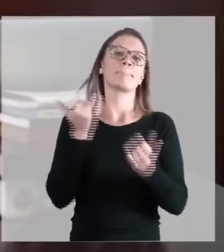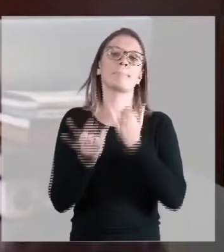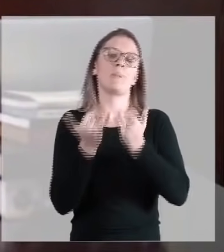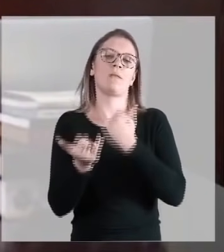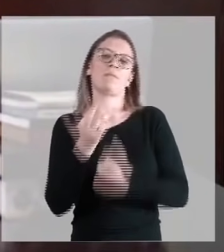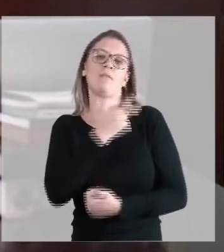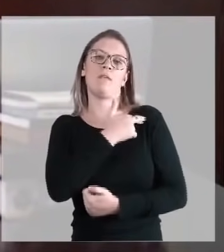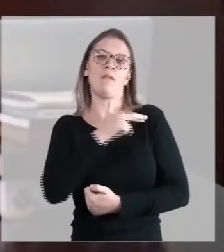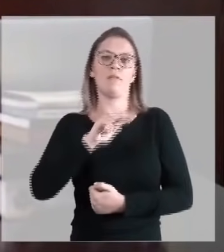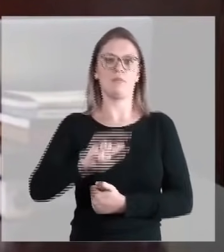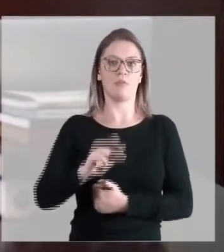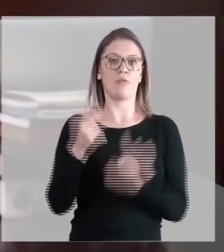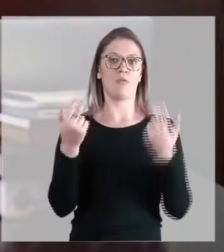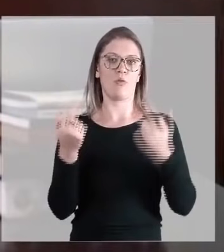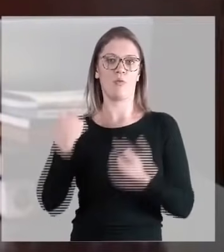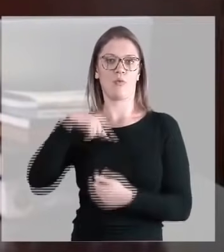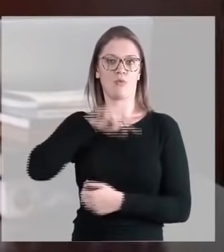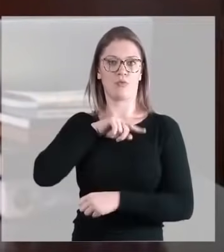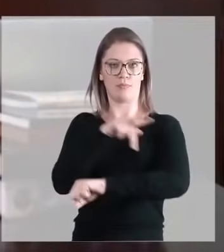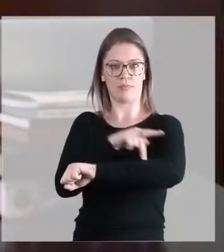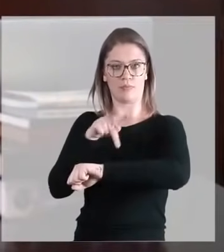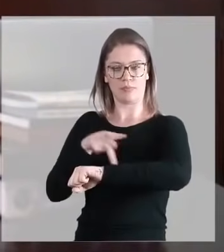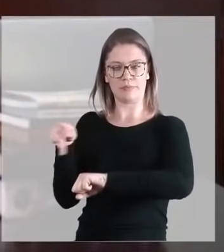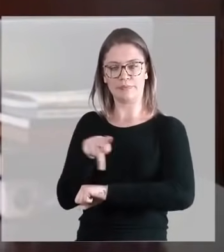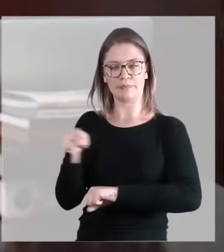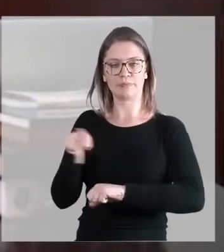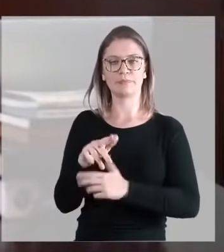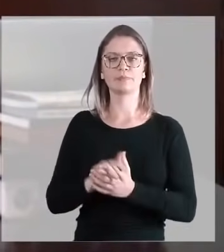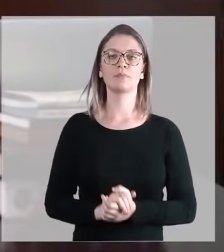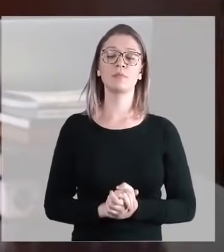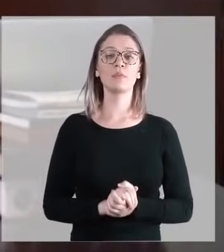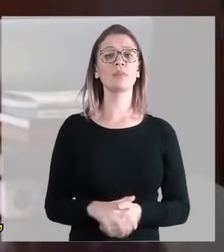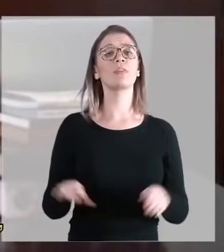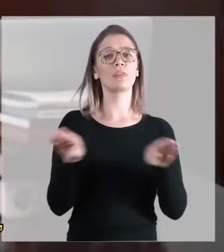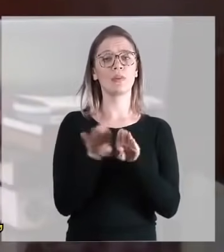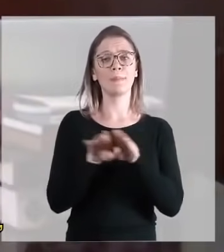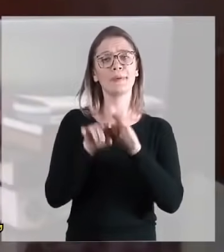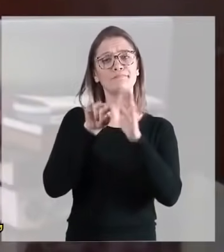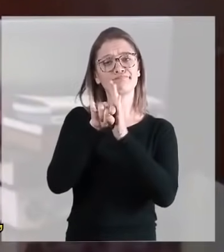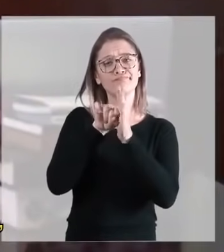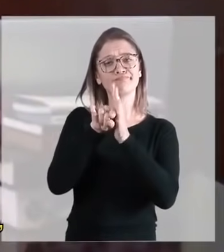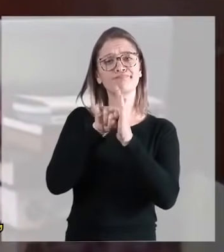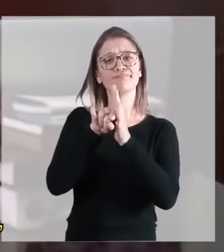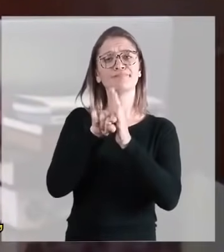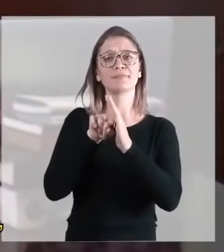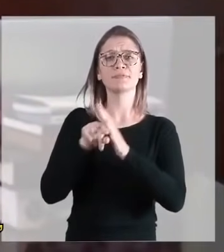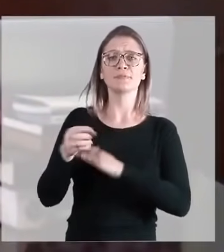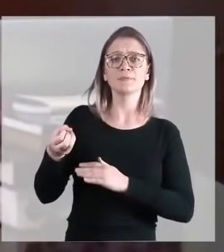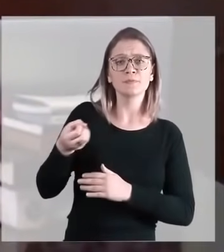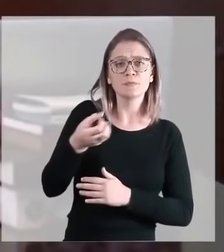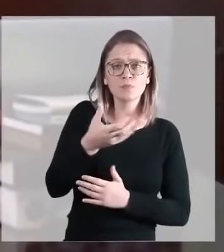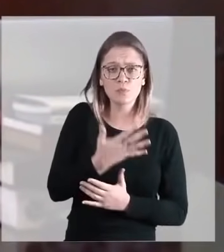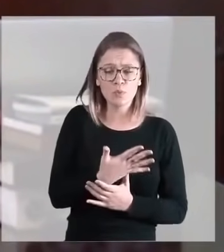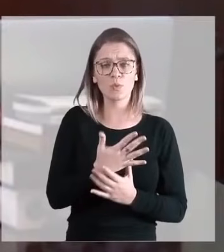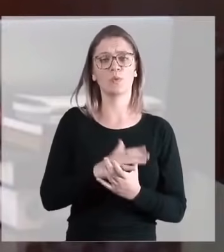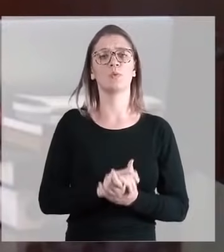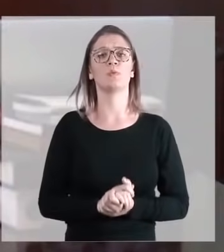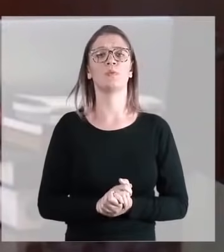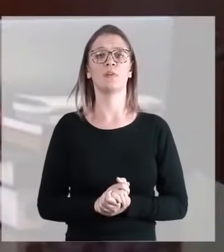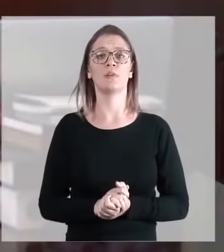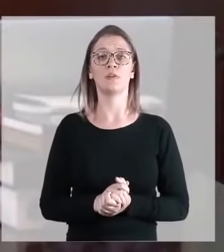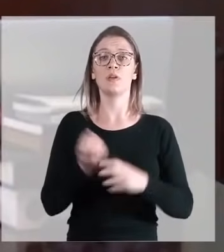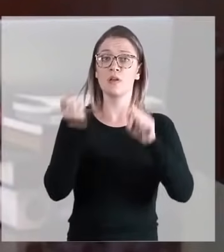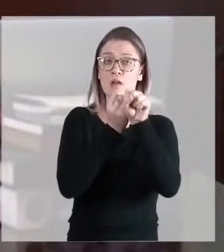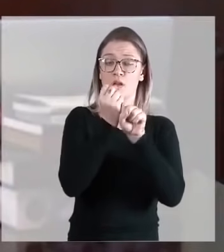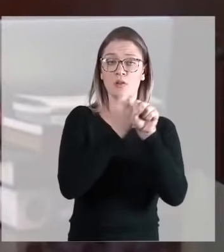como se fosse uma religião por muitos dos nossos pedagogos e professores. E outras pesquisas mais recentes, que vêm muito depois